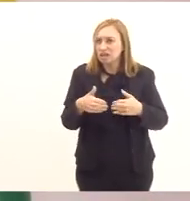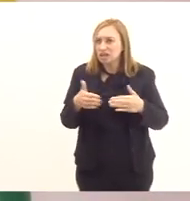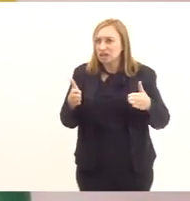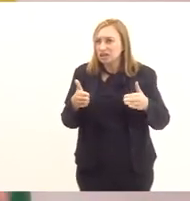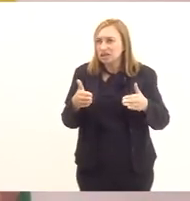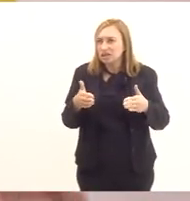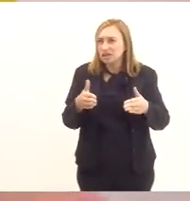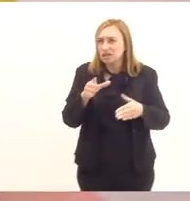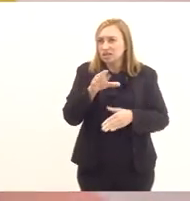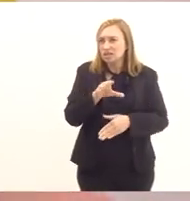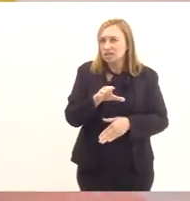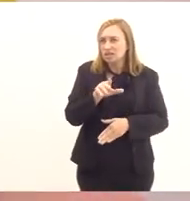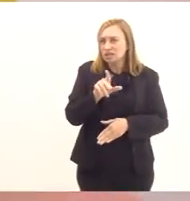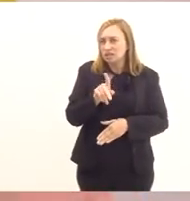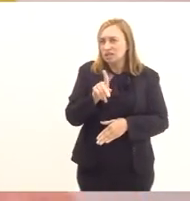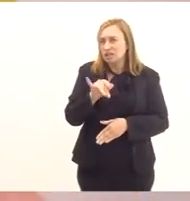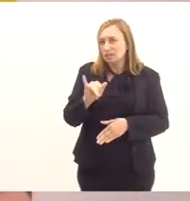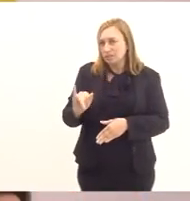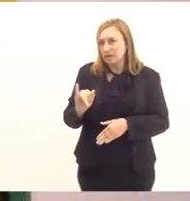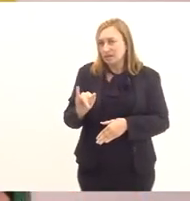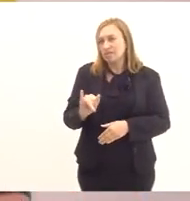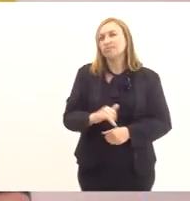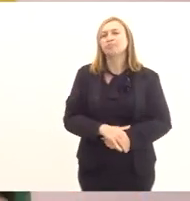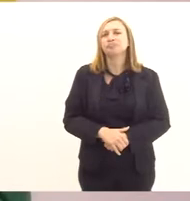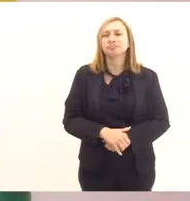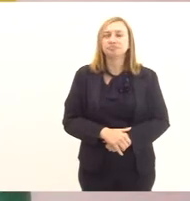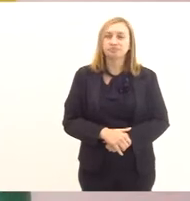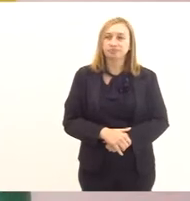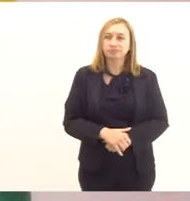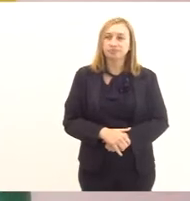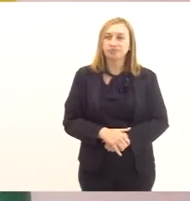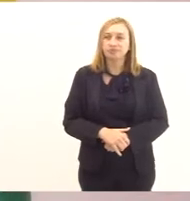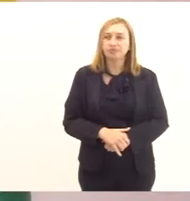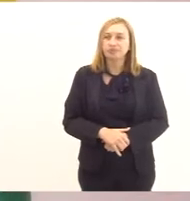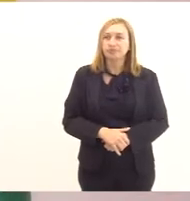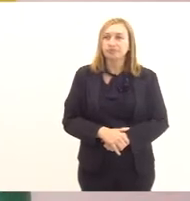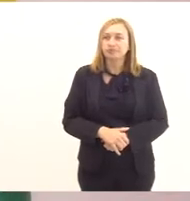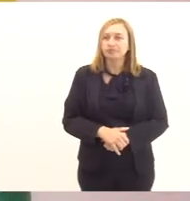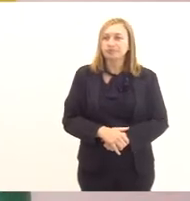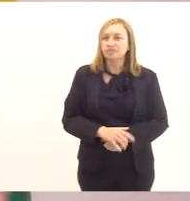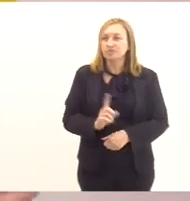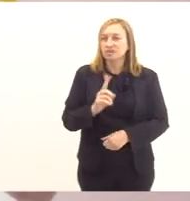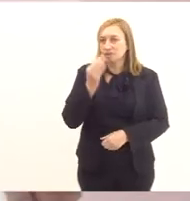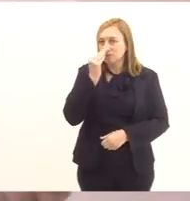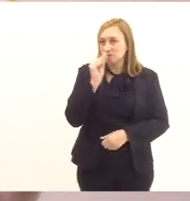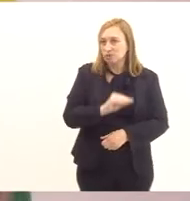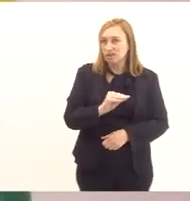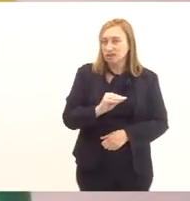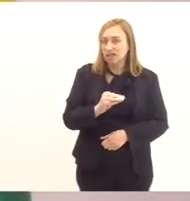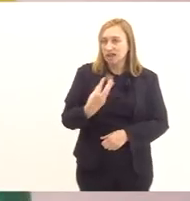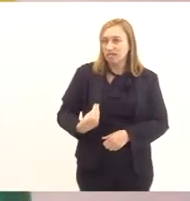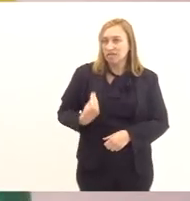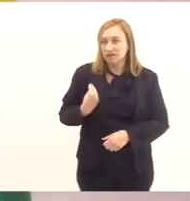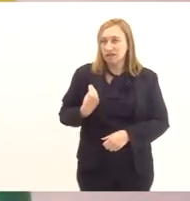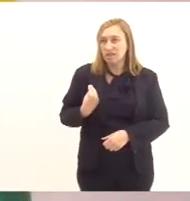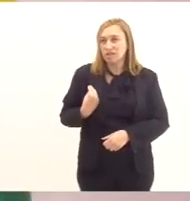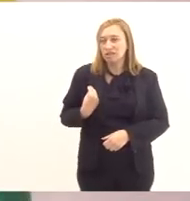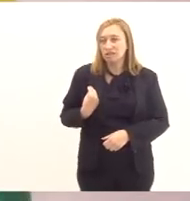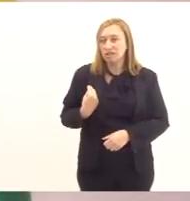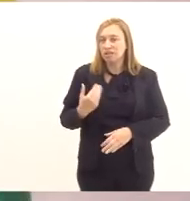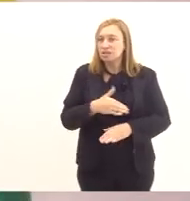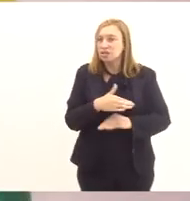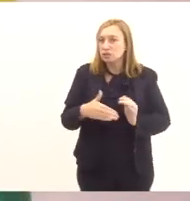a citada comissão parlamentar de inquérito obviamente que a gente não vai desprezar que a presença dos das